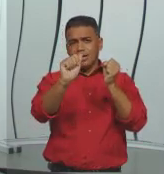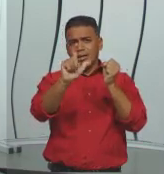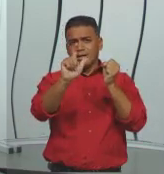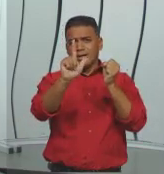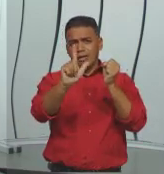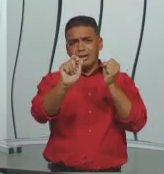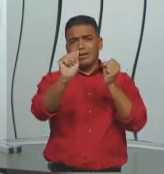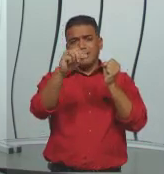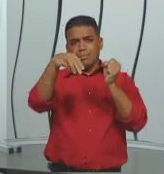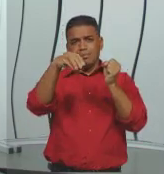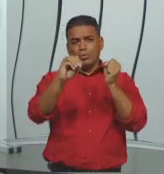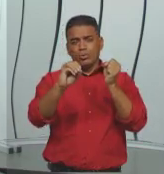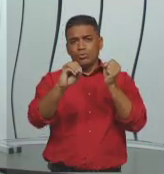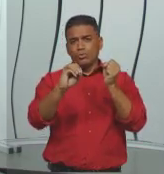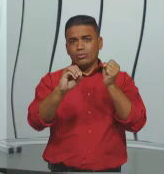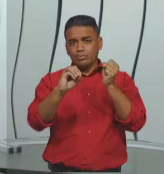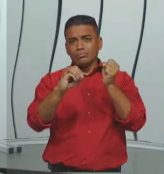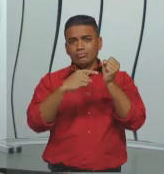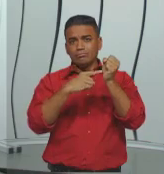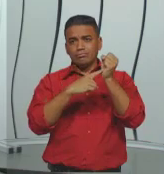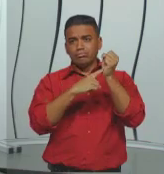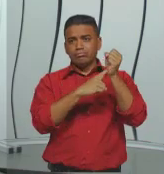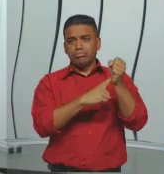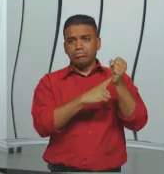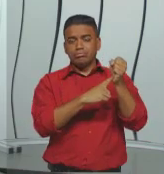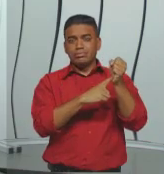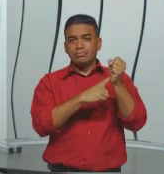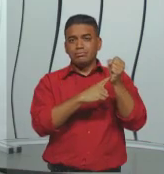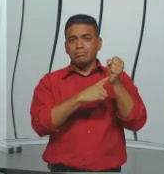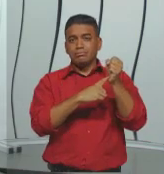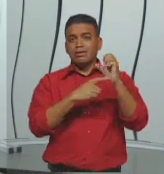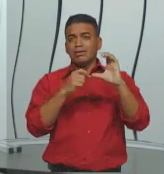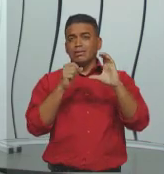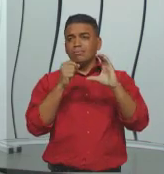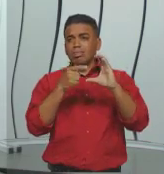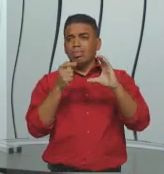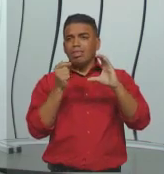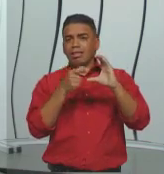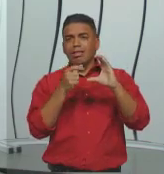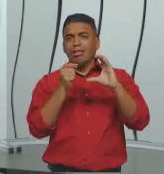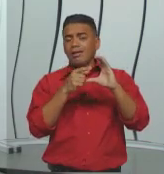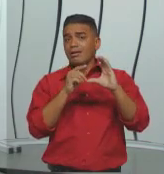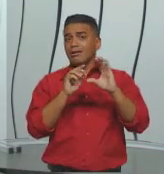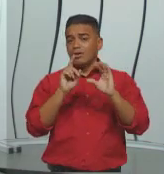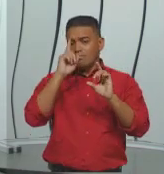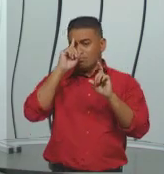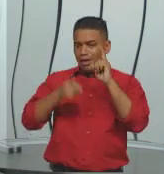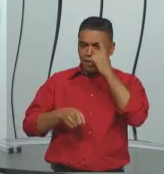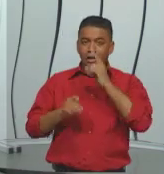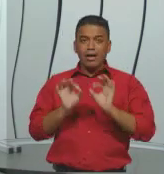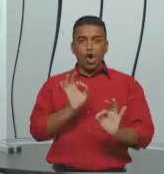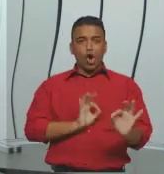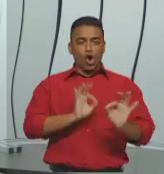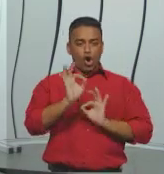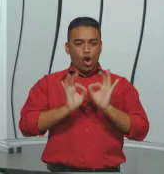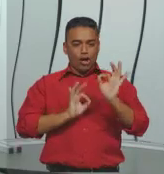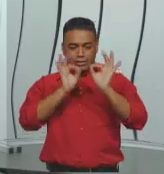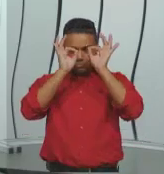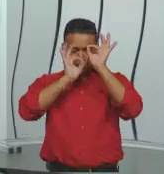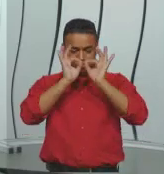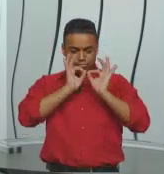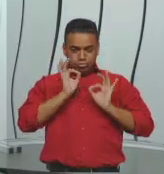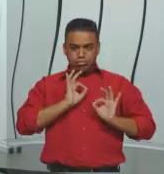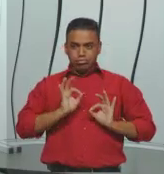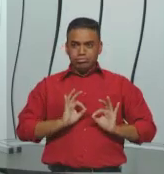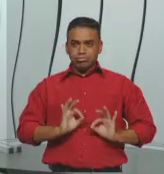uma das glândulas principais, a glândula mestre, que vai controlar outras glândulas, e algumas glândulas controlam umas às outras.